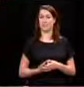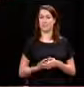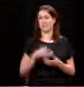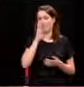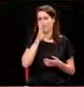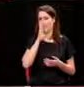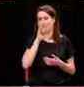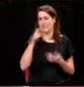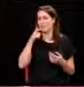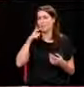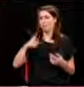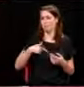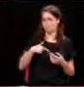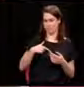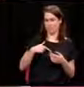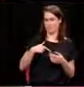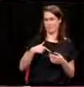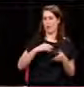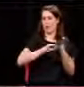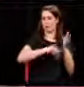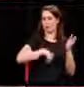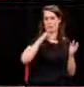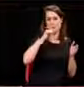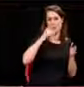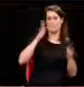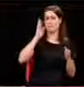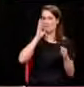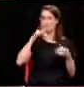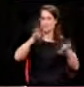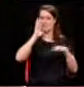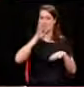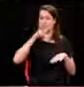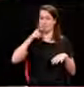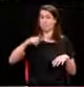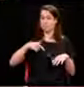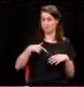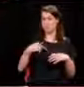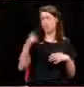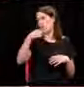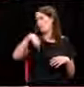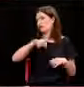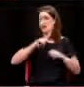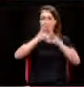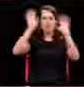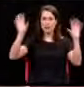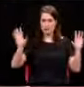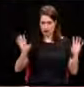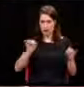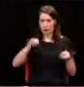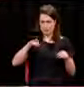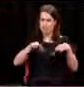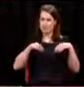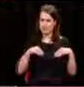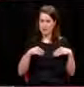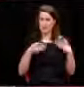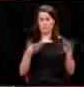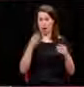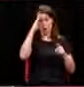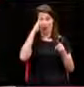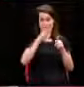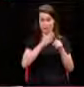essa chamada. Portanto, atendemos sempre essa chamada. O nosso objetivo é, de facto, alargar isto a 24 horas, porque nós não escolhemos o momento em que